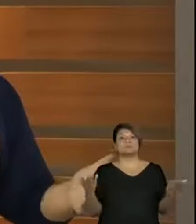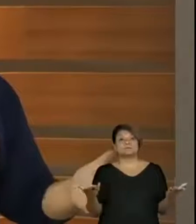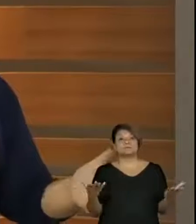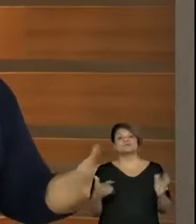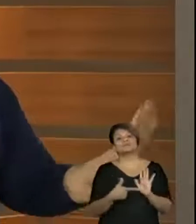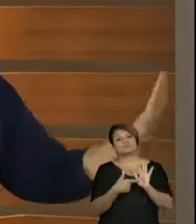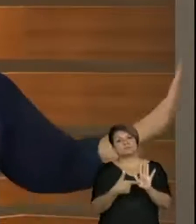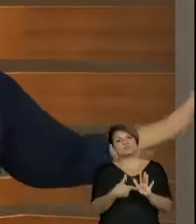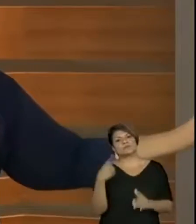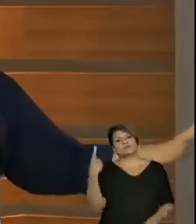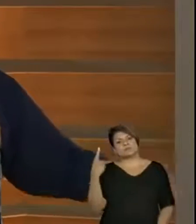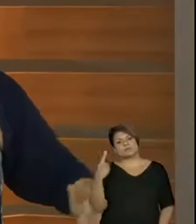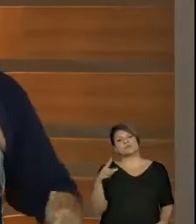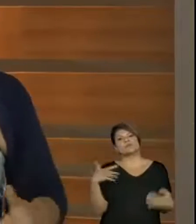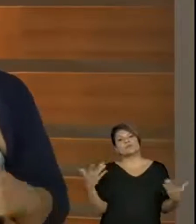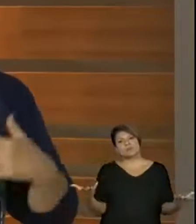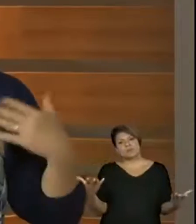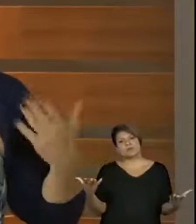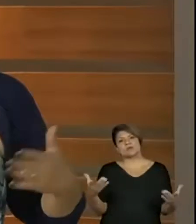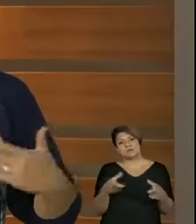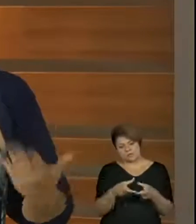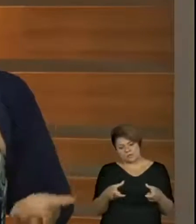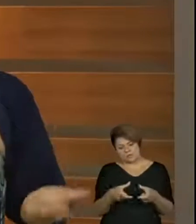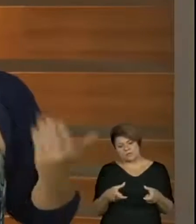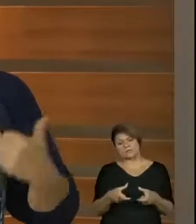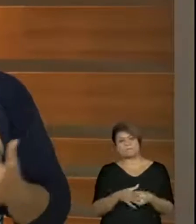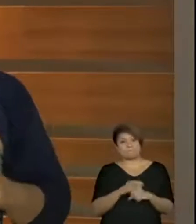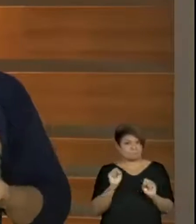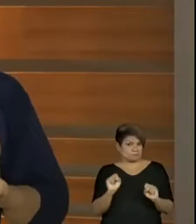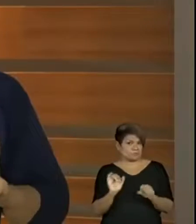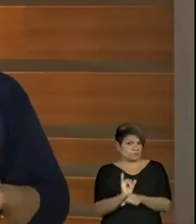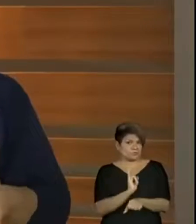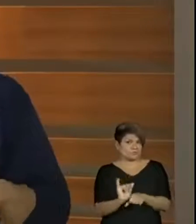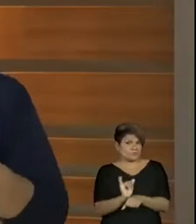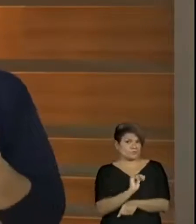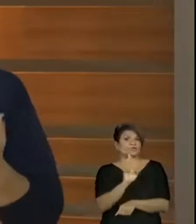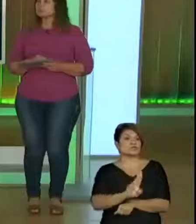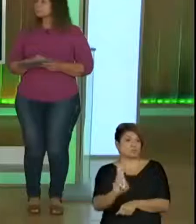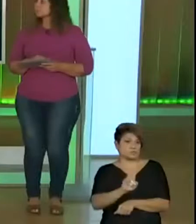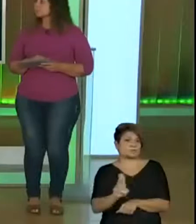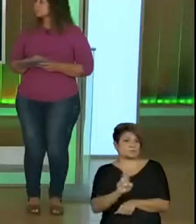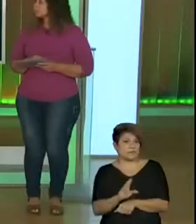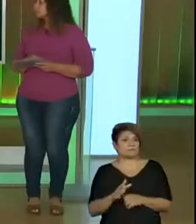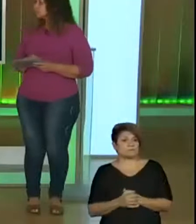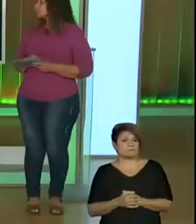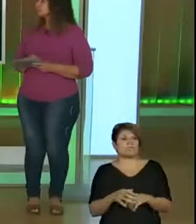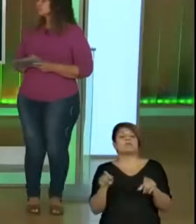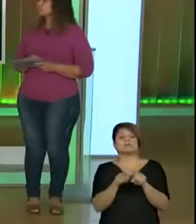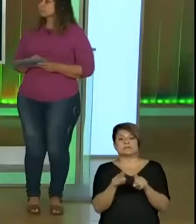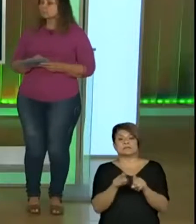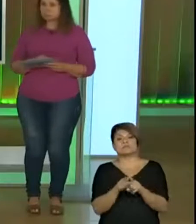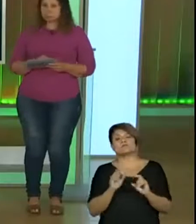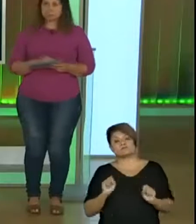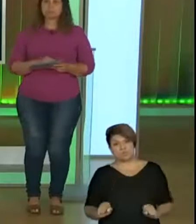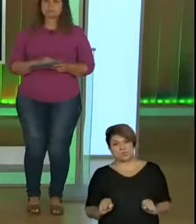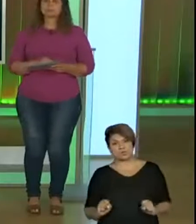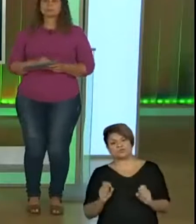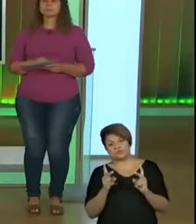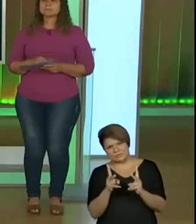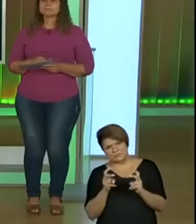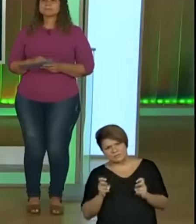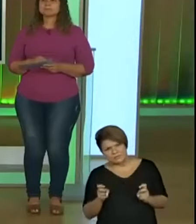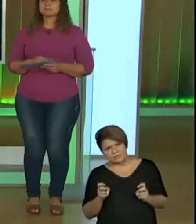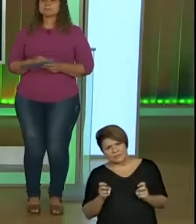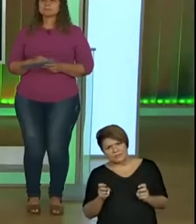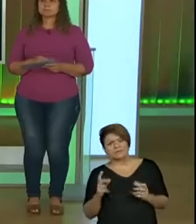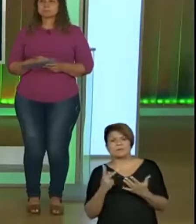as notas. Eu posso usar as estratégias que a gente usou na outra. E a gente também pode perceber...